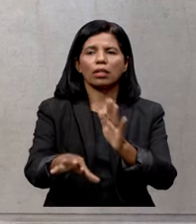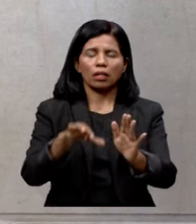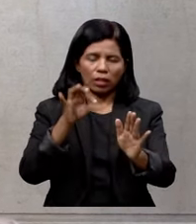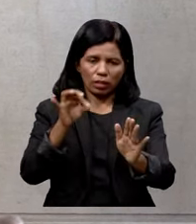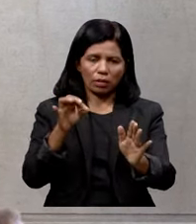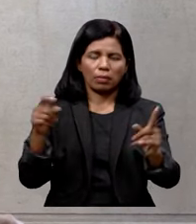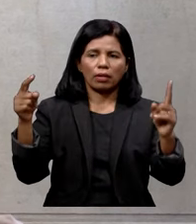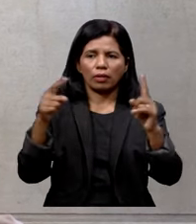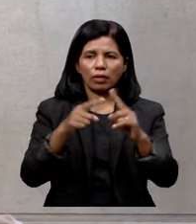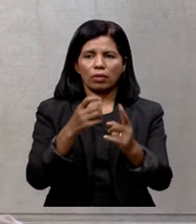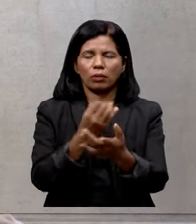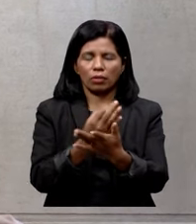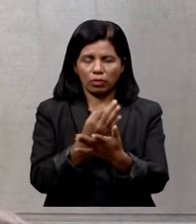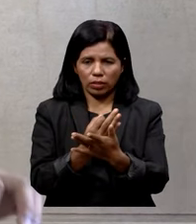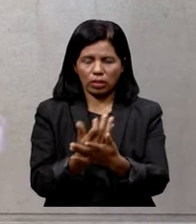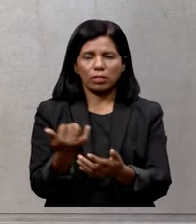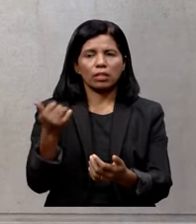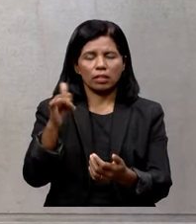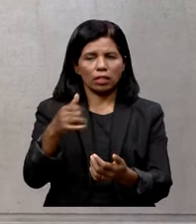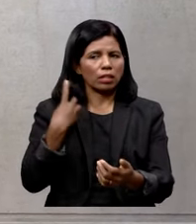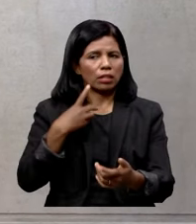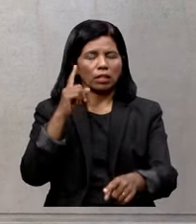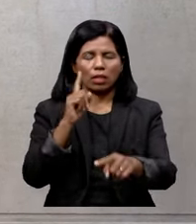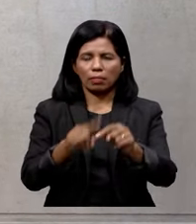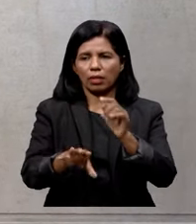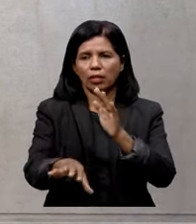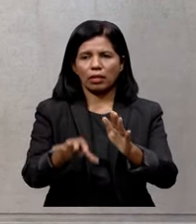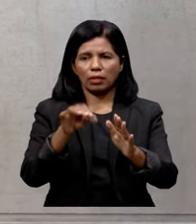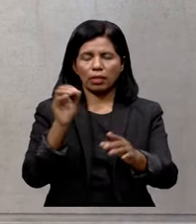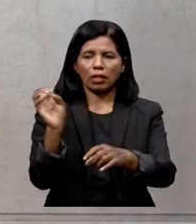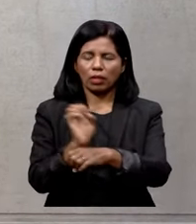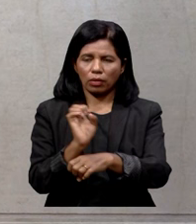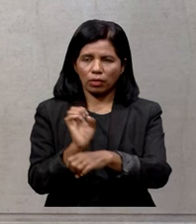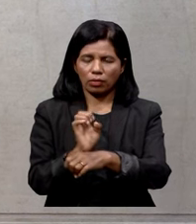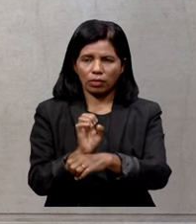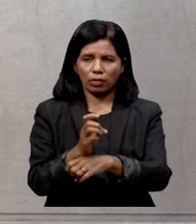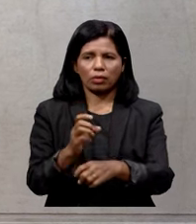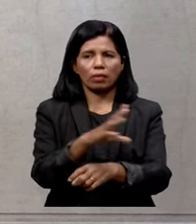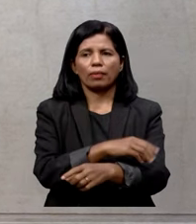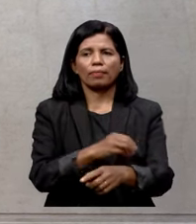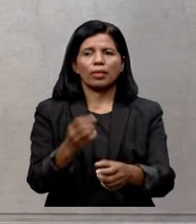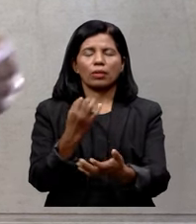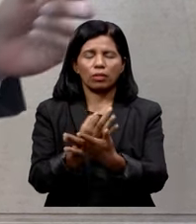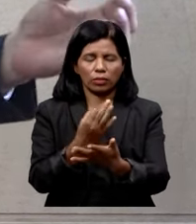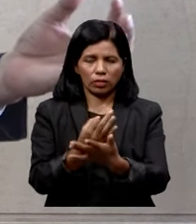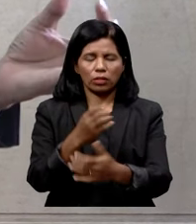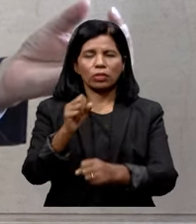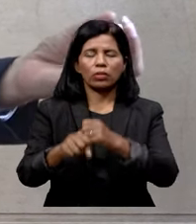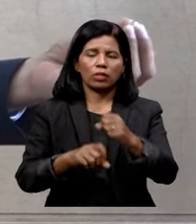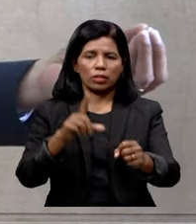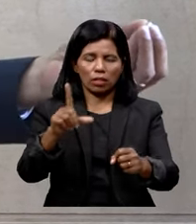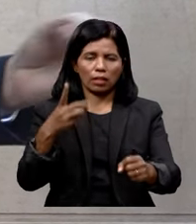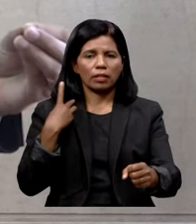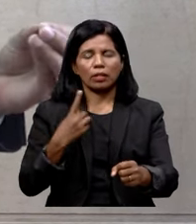retorno financeiro ita la bele hetan retorno econômico no retorno social ita so hetan